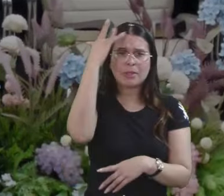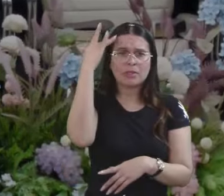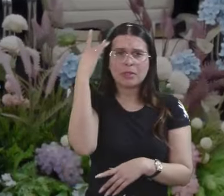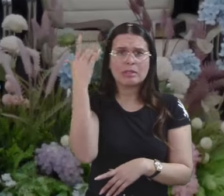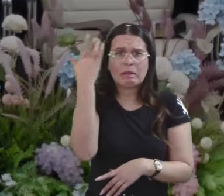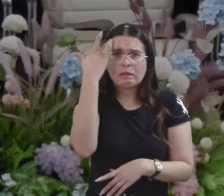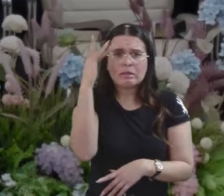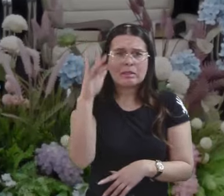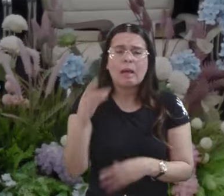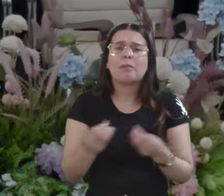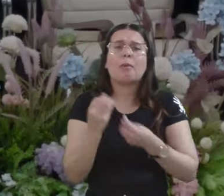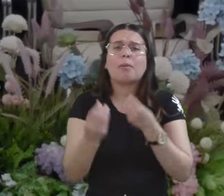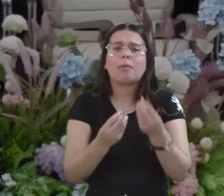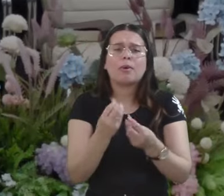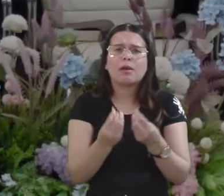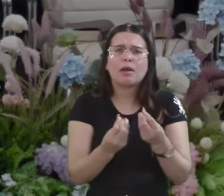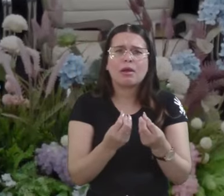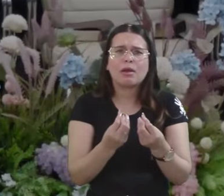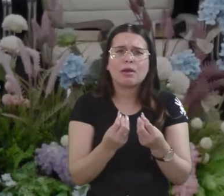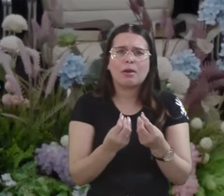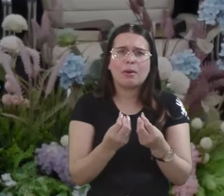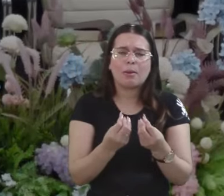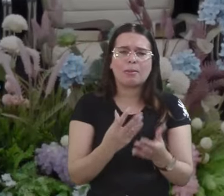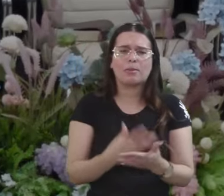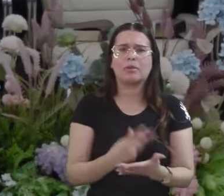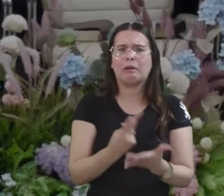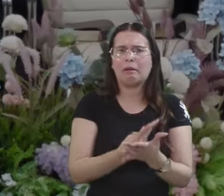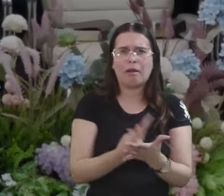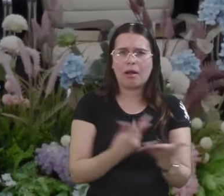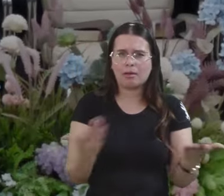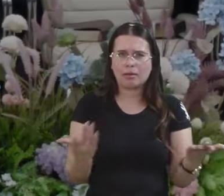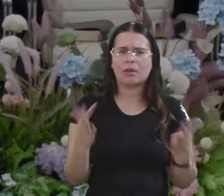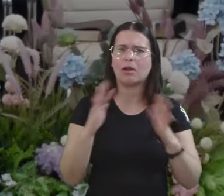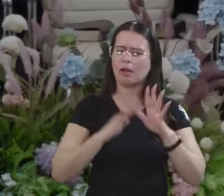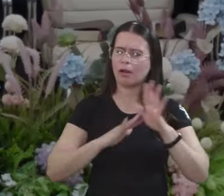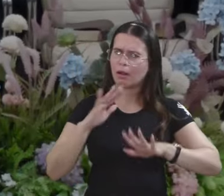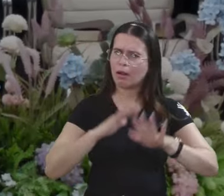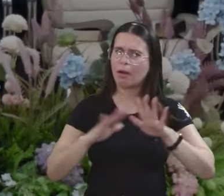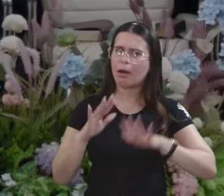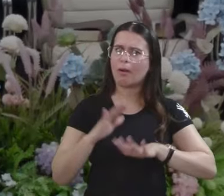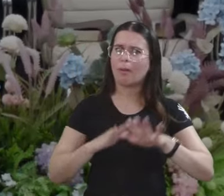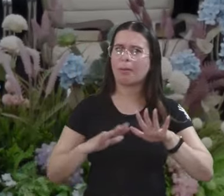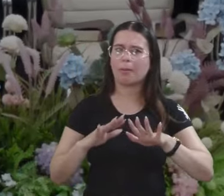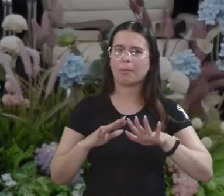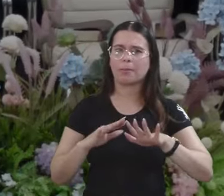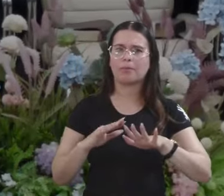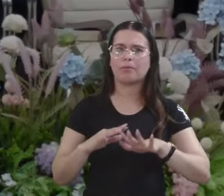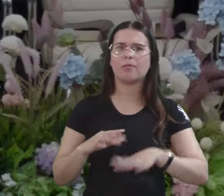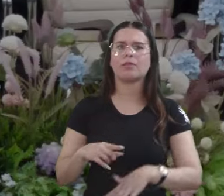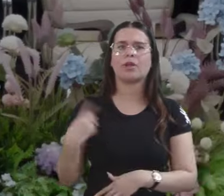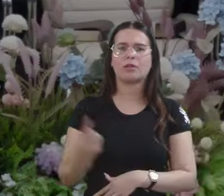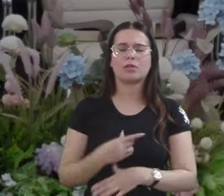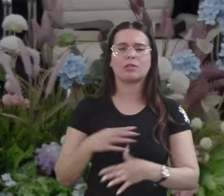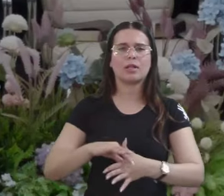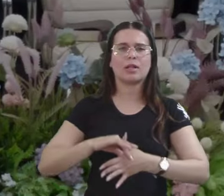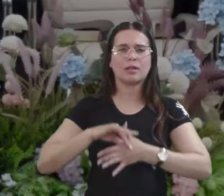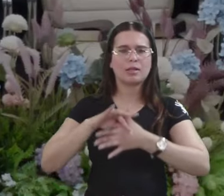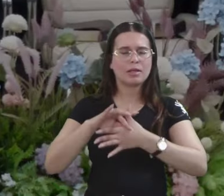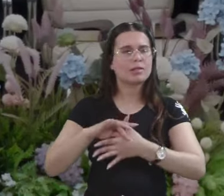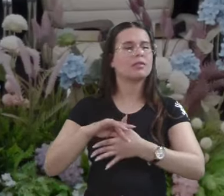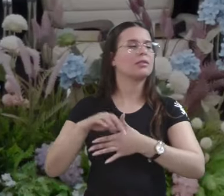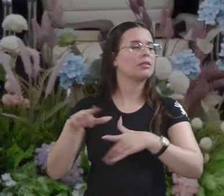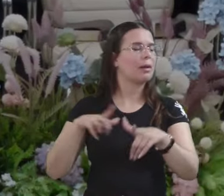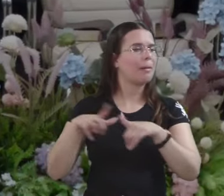contra. Mas os contra precisa tomar cuidado, né? Então, a nossa liderança trabalha, e graças a Deus por